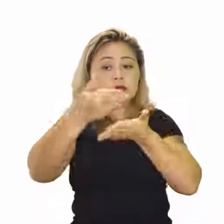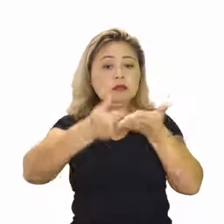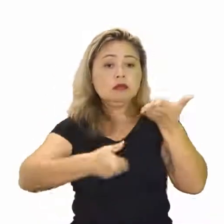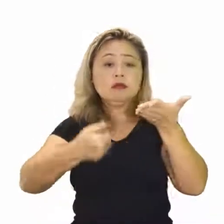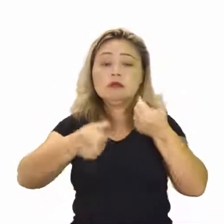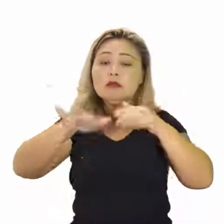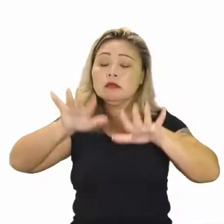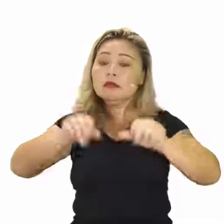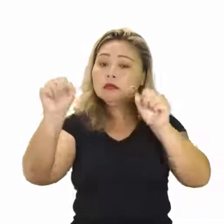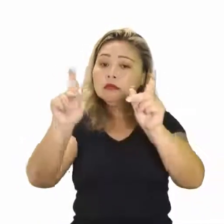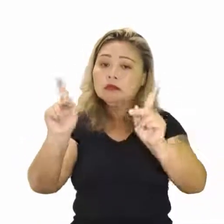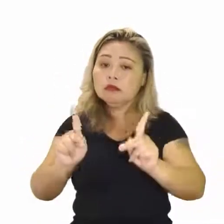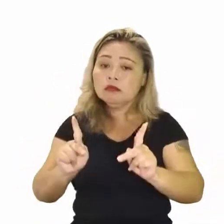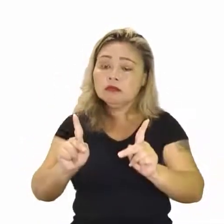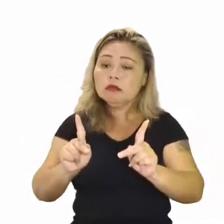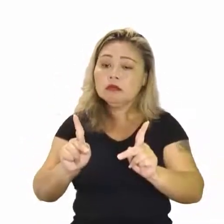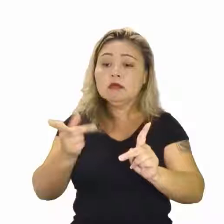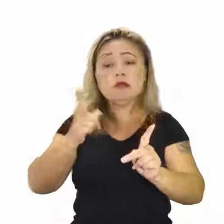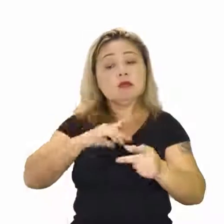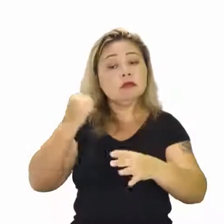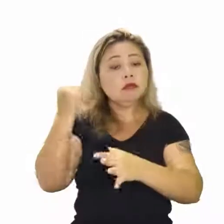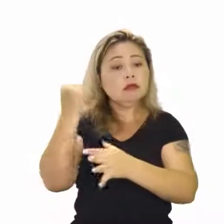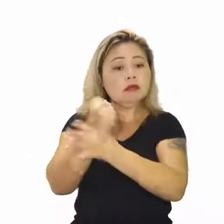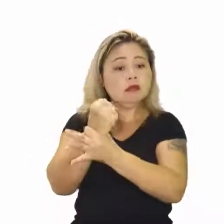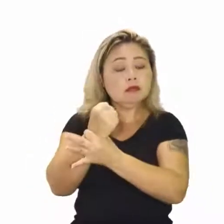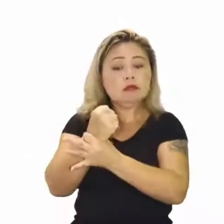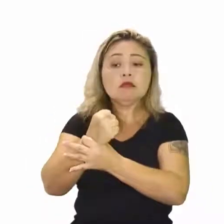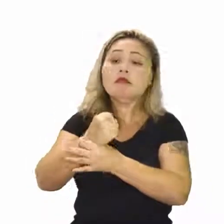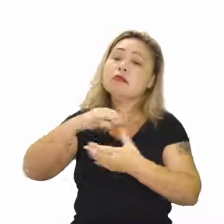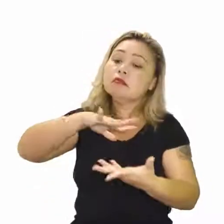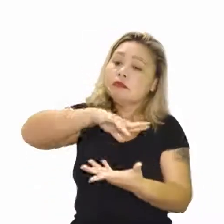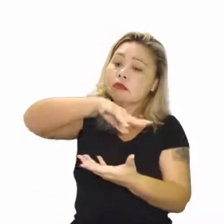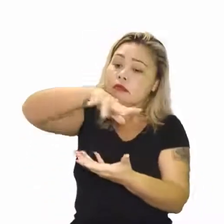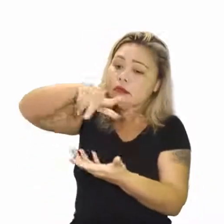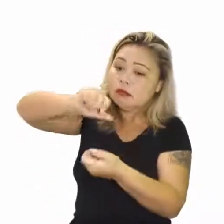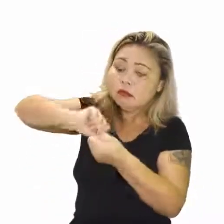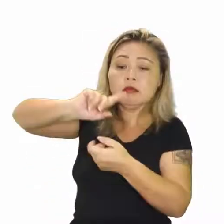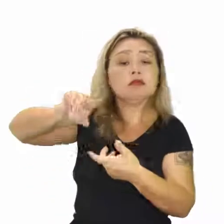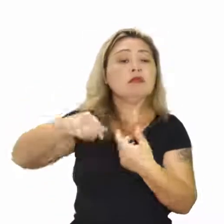manter a paz, a manutenção da paz e da segurança internacional.